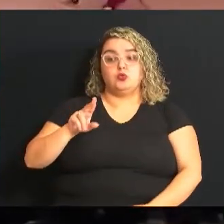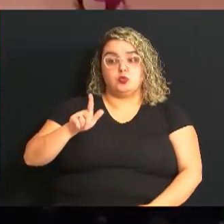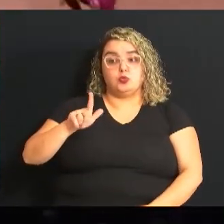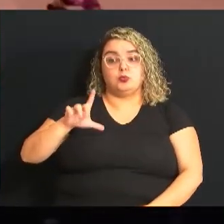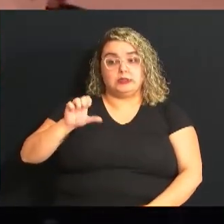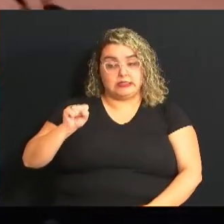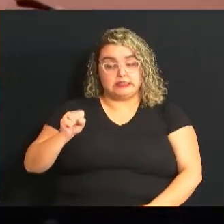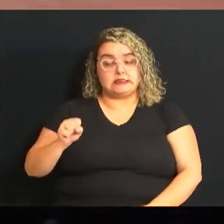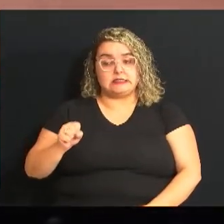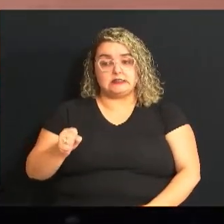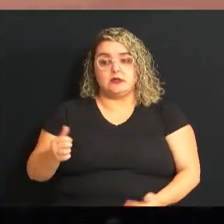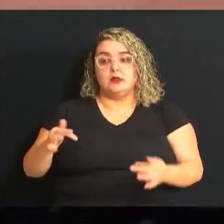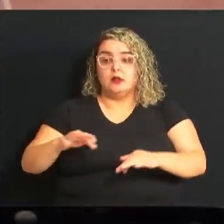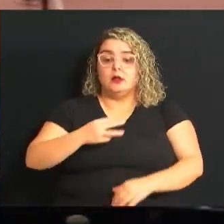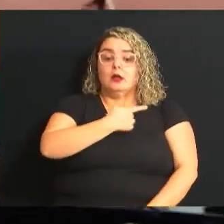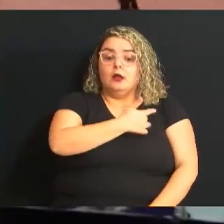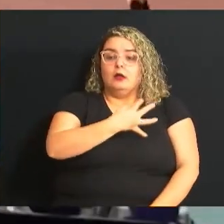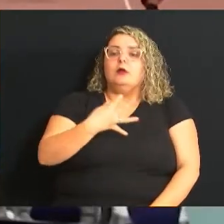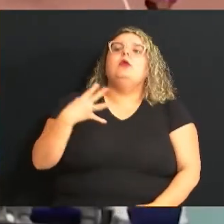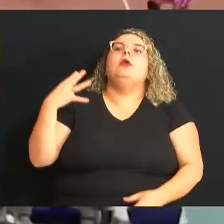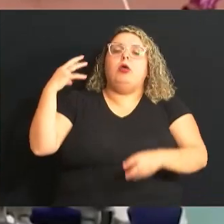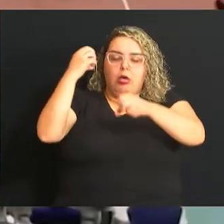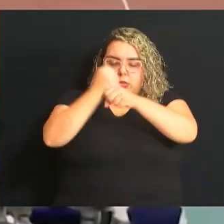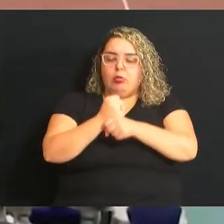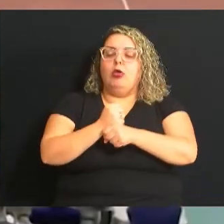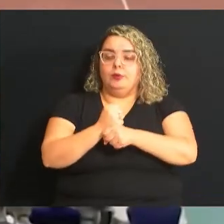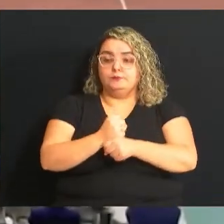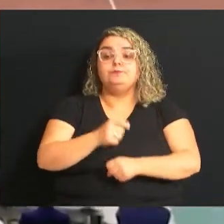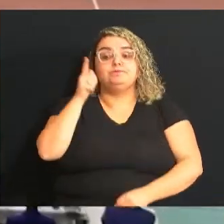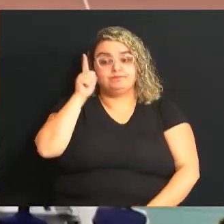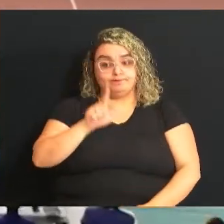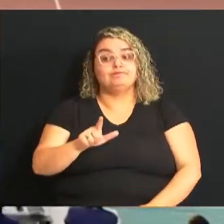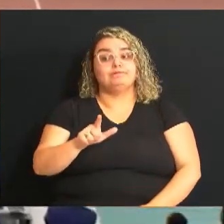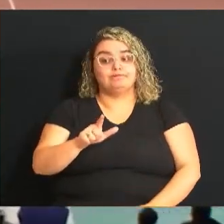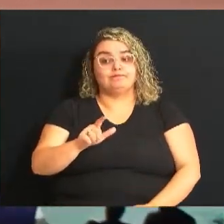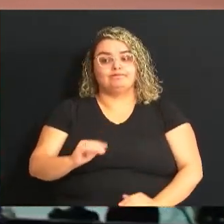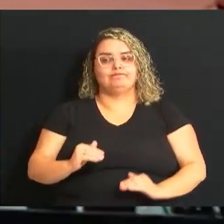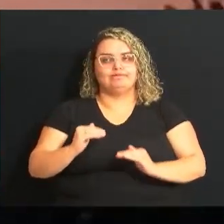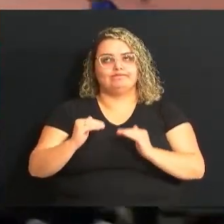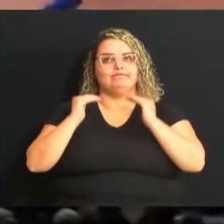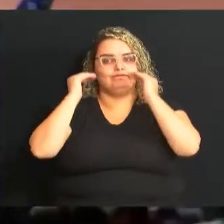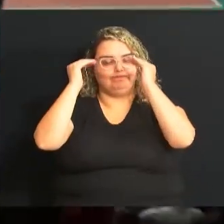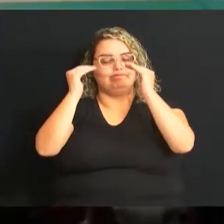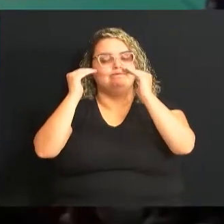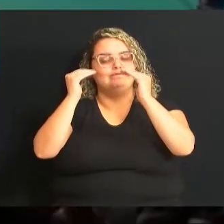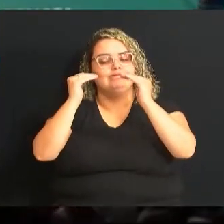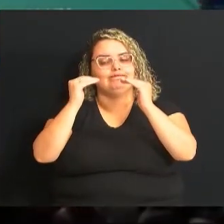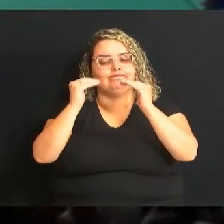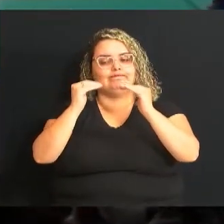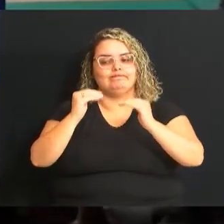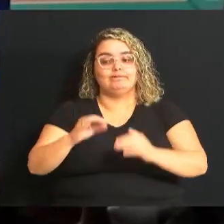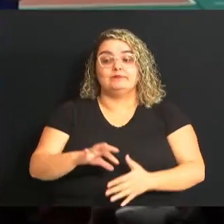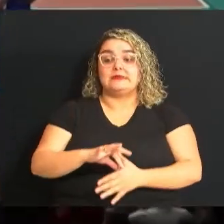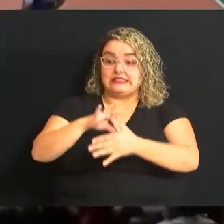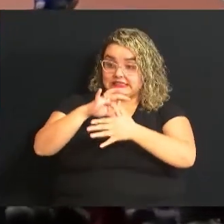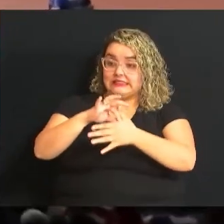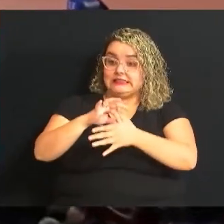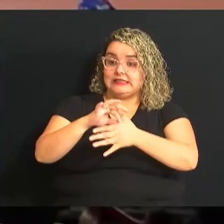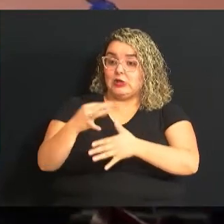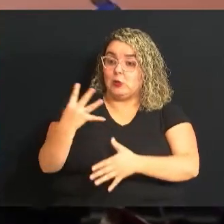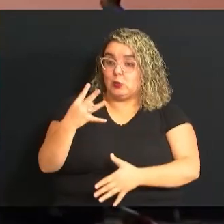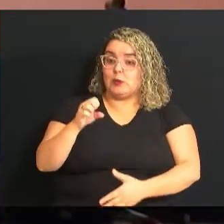matéria de autoria do vereador Carmo Luiz, que obriga a instalação de equipamento para recarga de veículos elétricos aqui